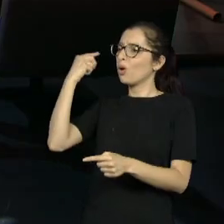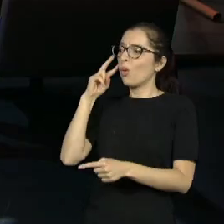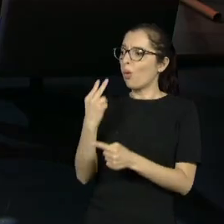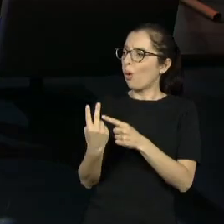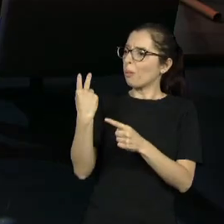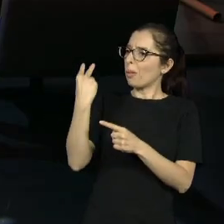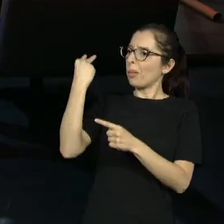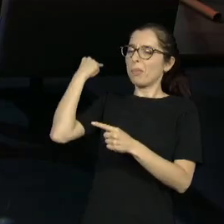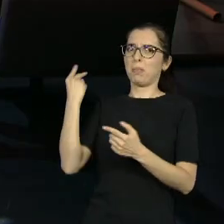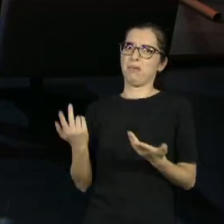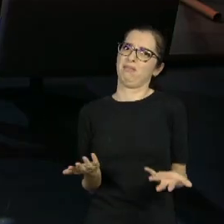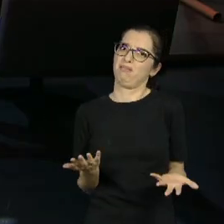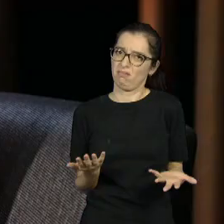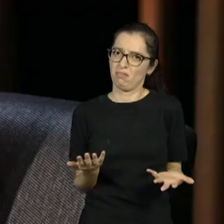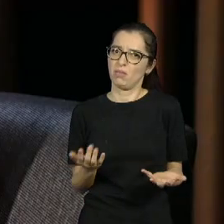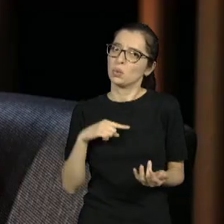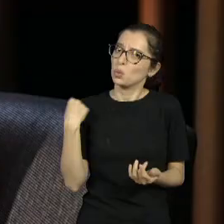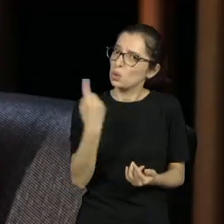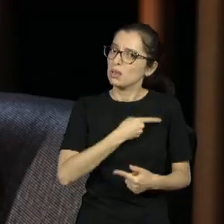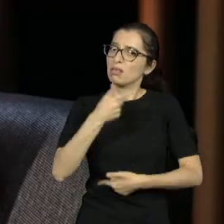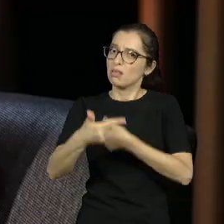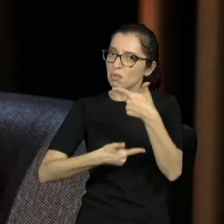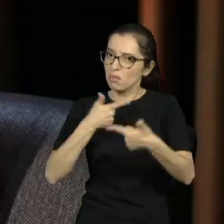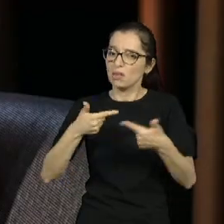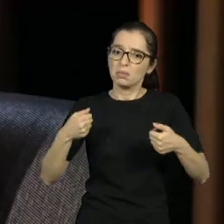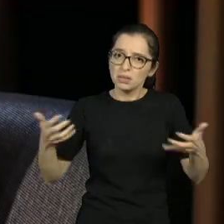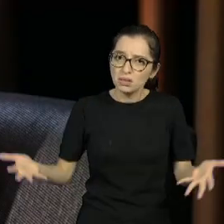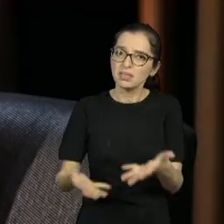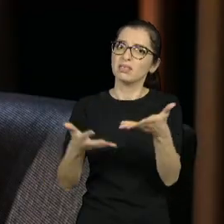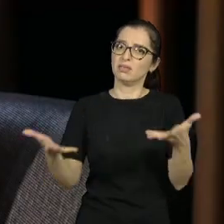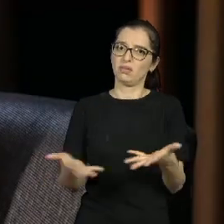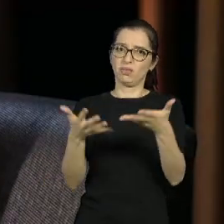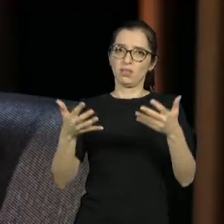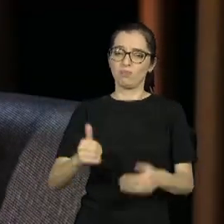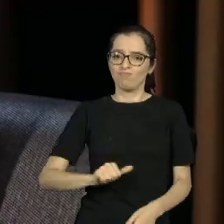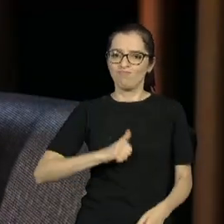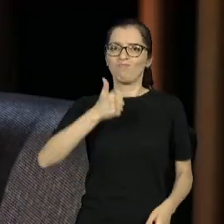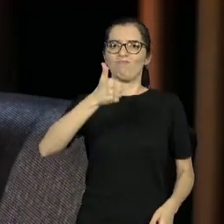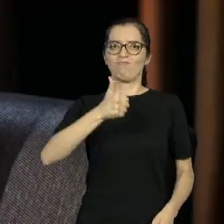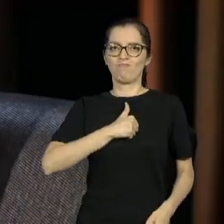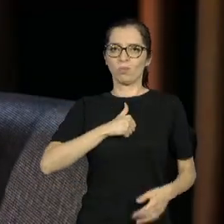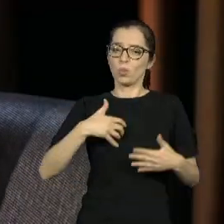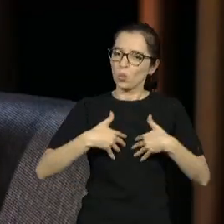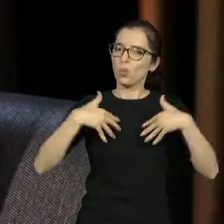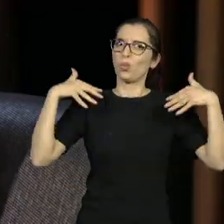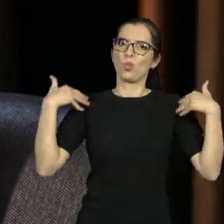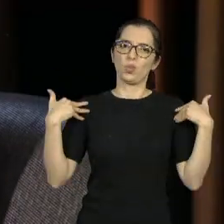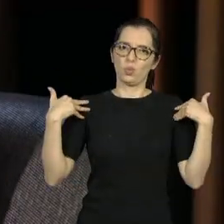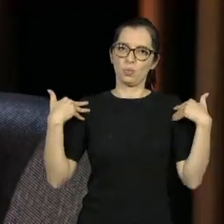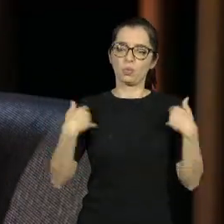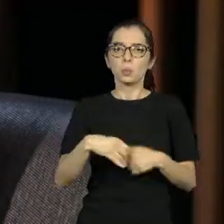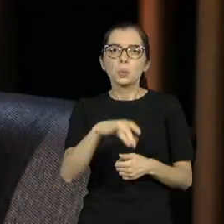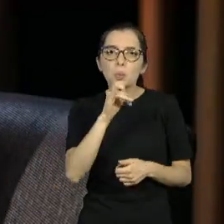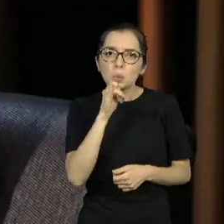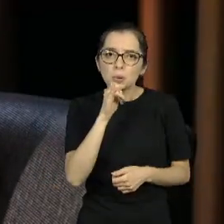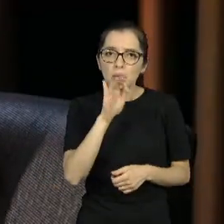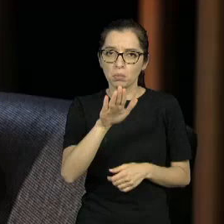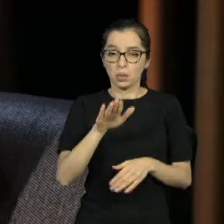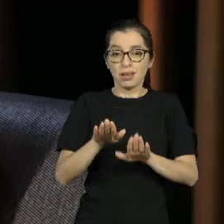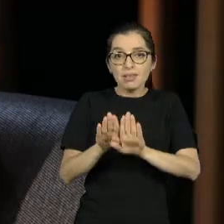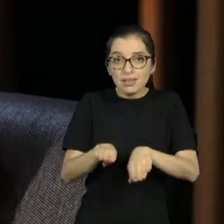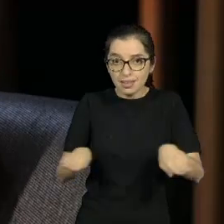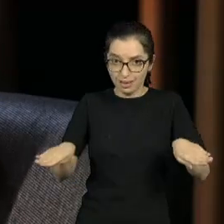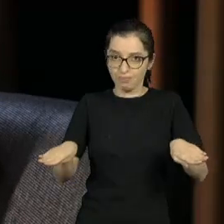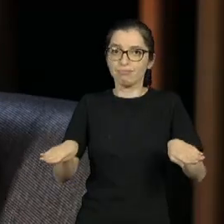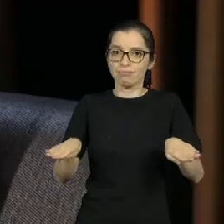nós precisamos trabalhar com alto orgulho dessas populações o que senti uma criança quando todos os